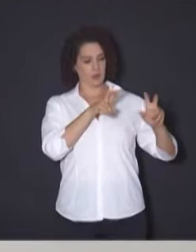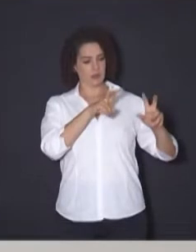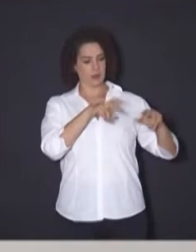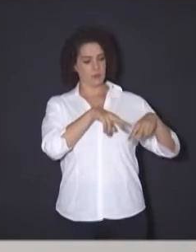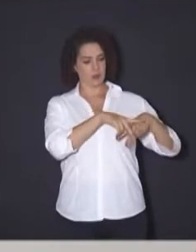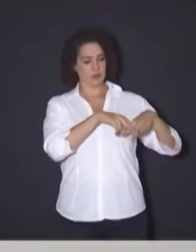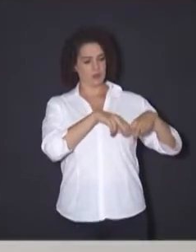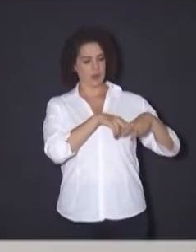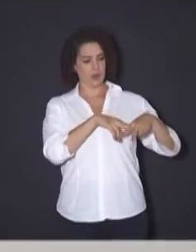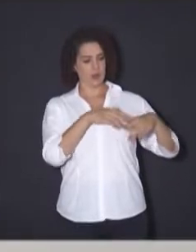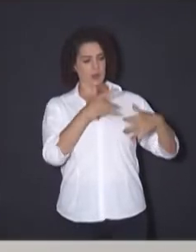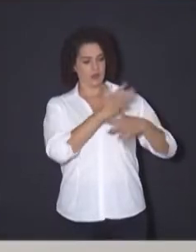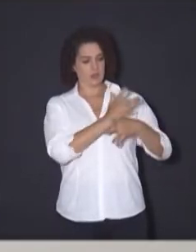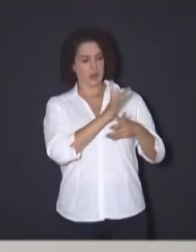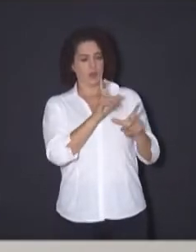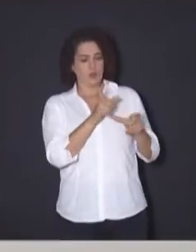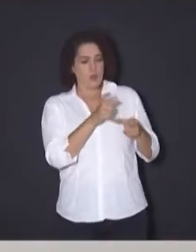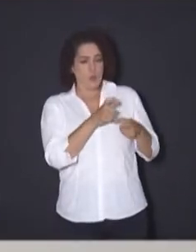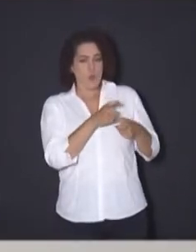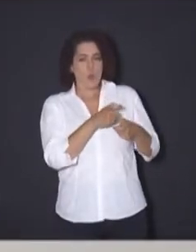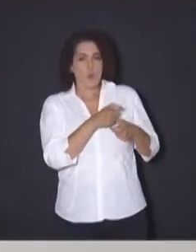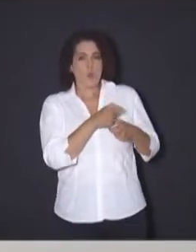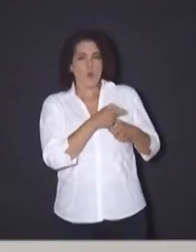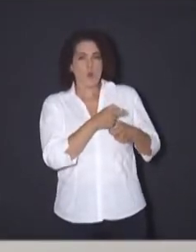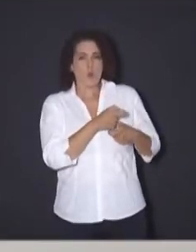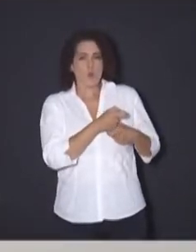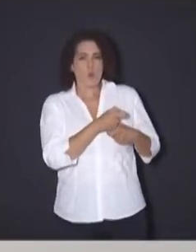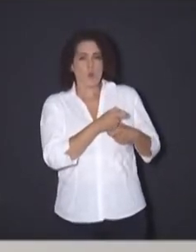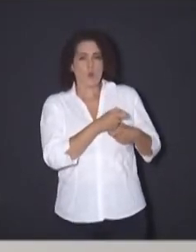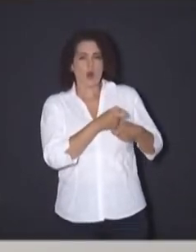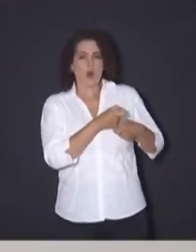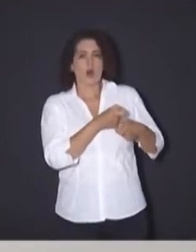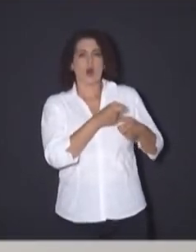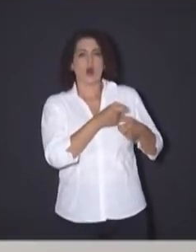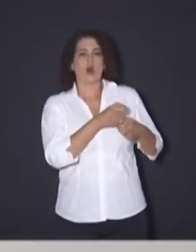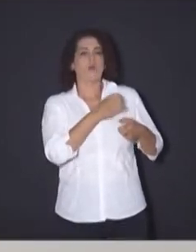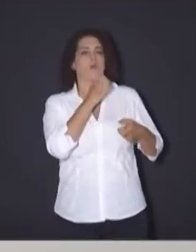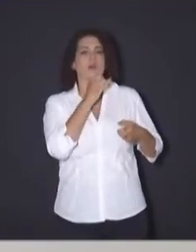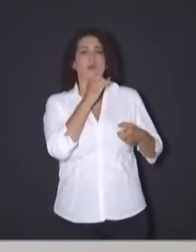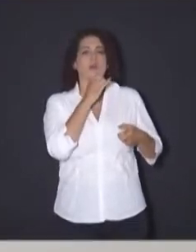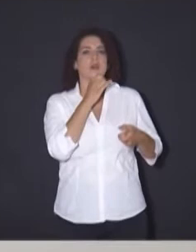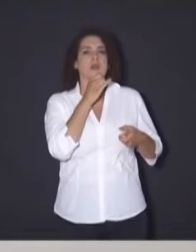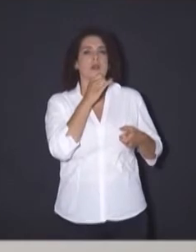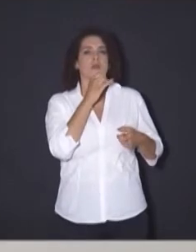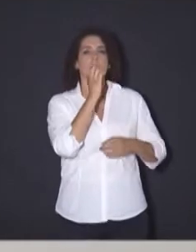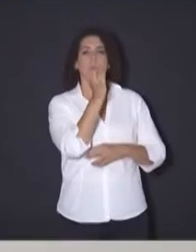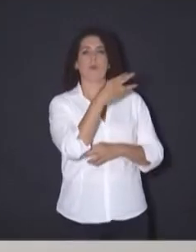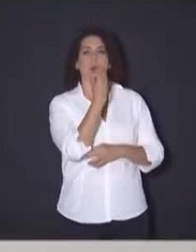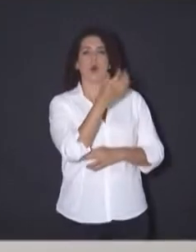cidade e é de origem luterana do interior do rio grande do sul